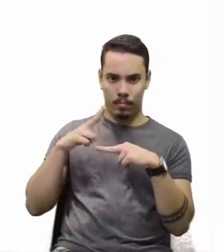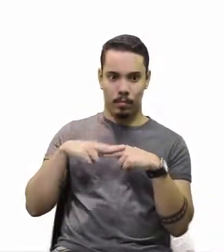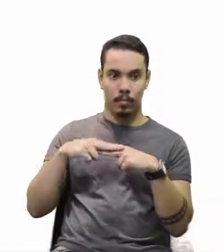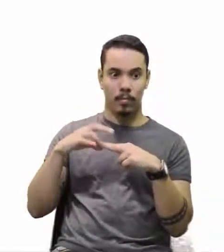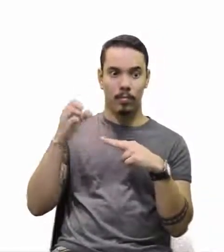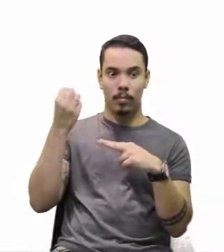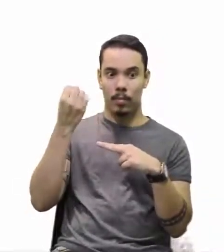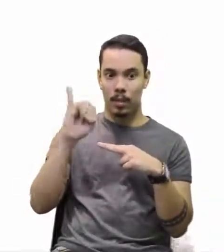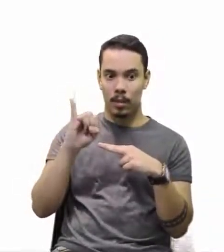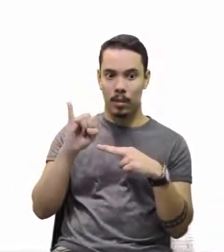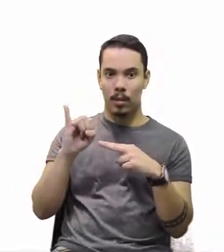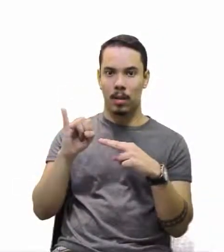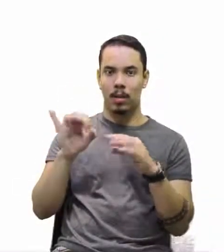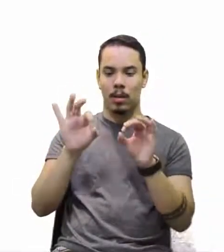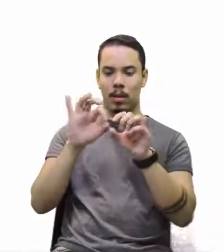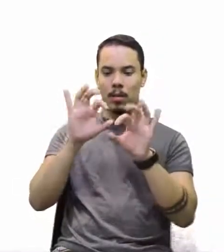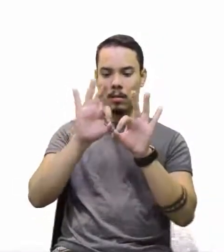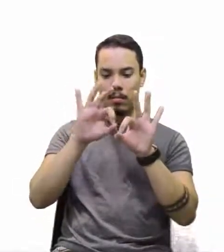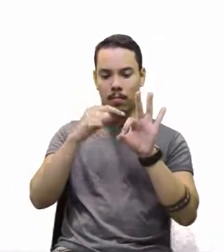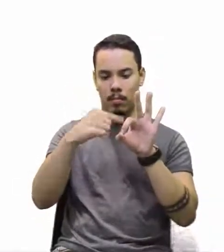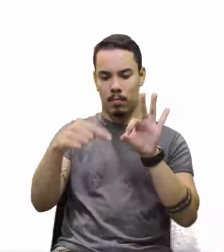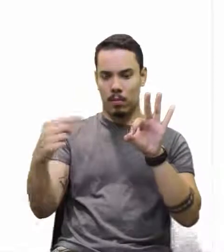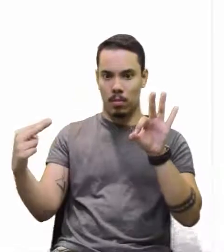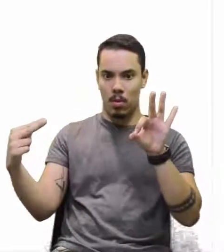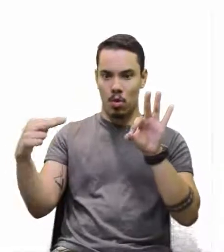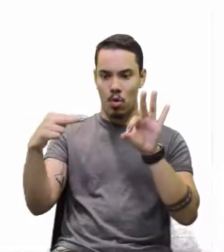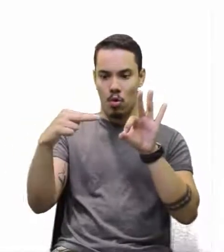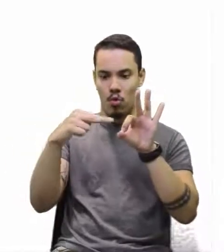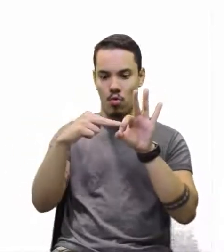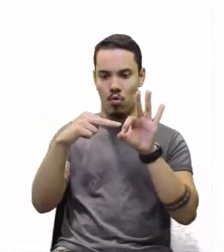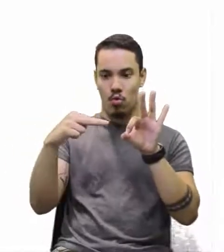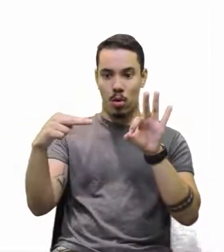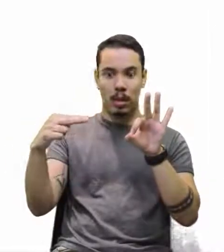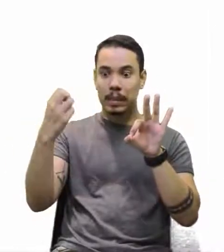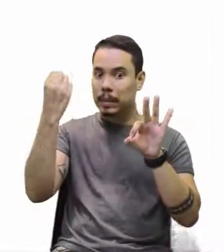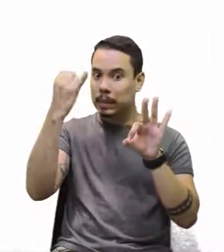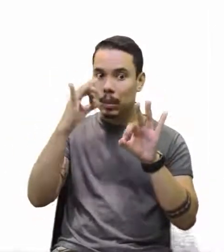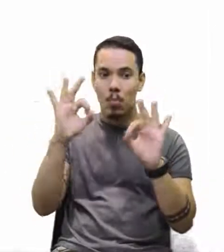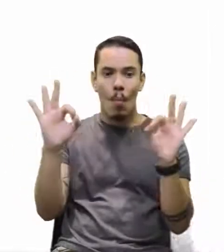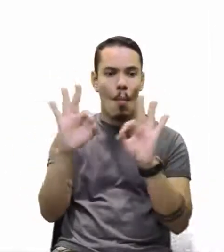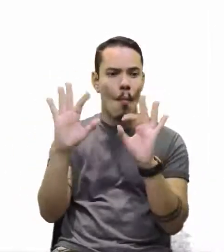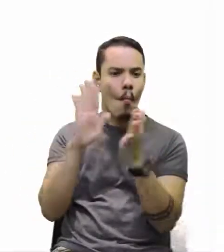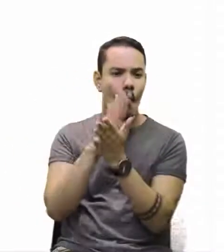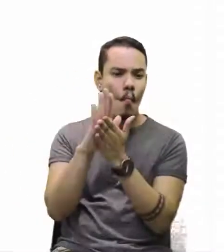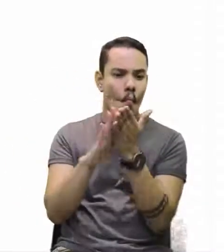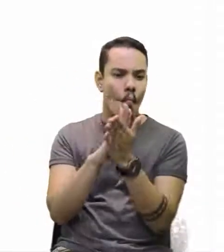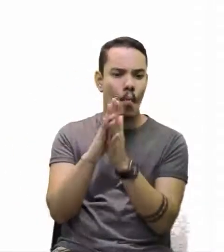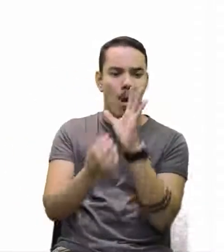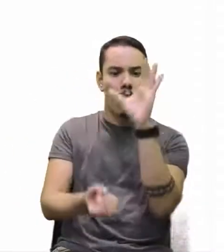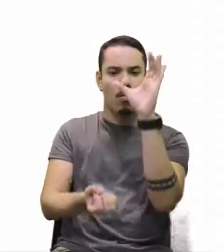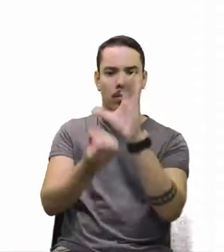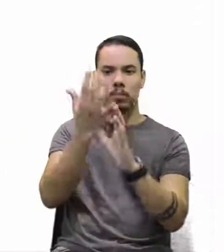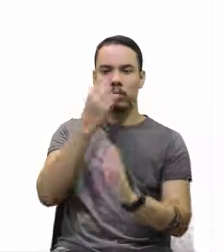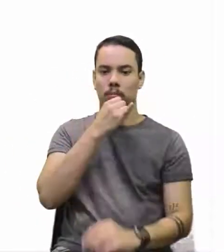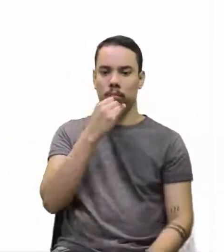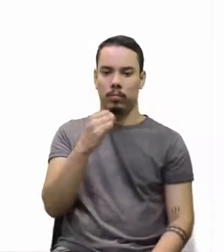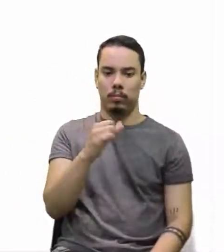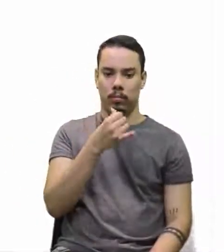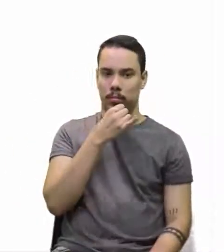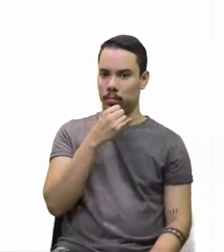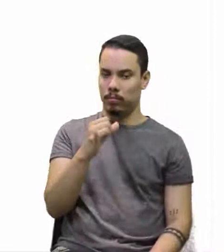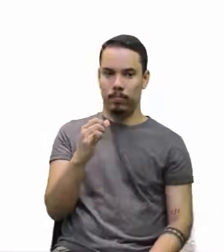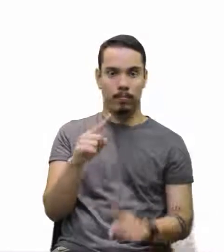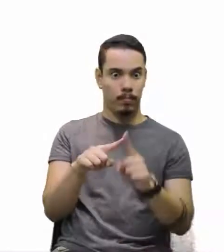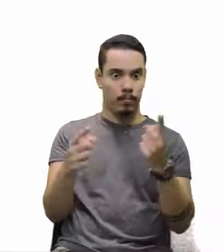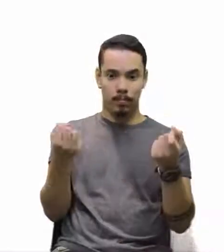Se o ímã entrar dentro do indutor, mesmo sem ligar nenhuma tomada, vai ter o aparecimento de uma corrente. Ela